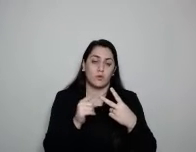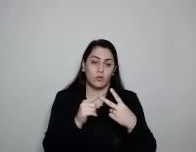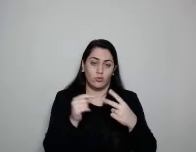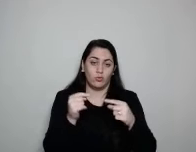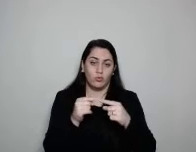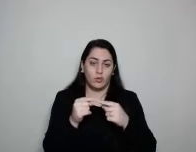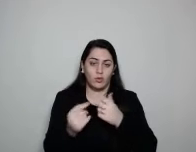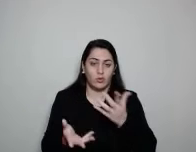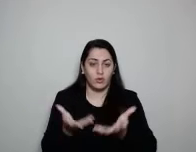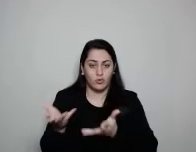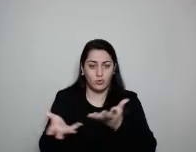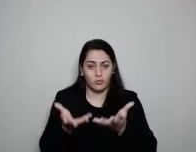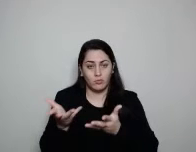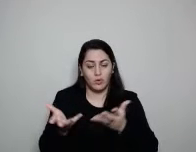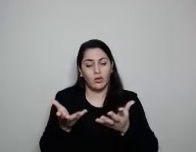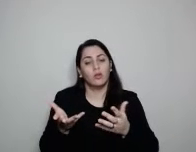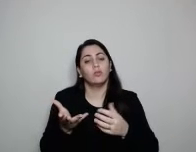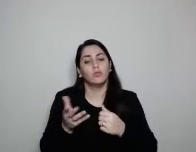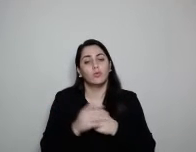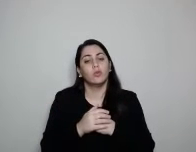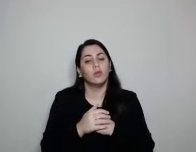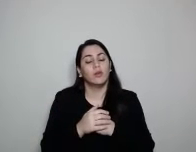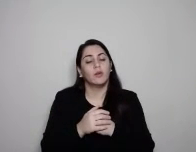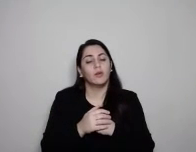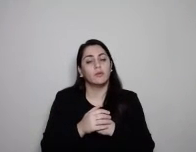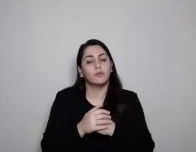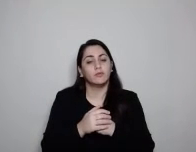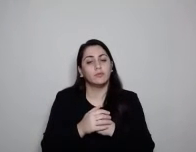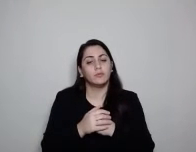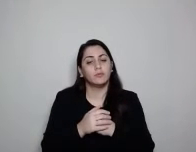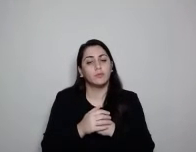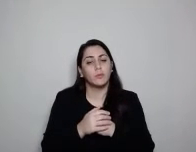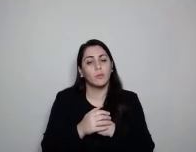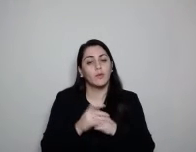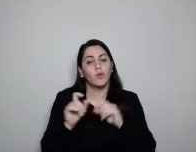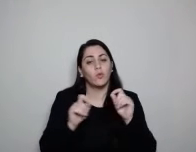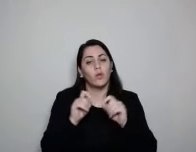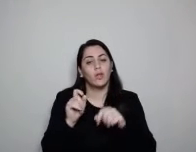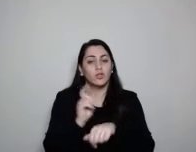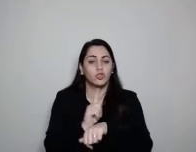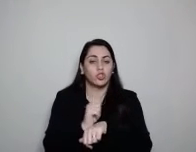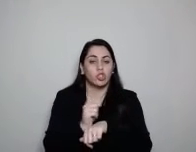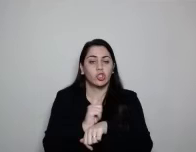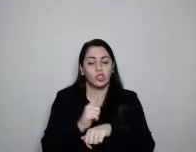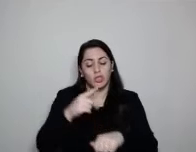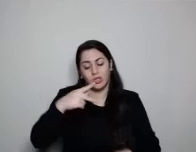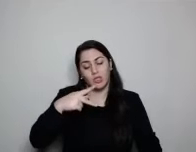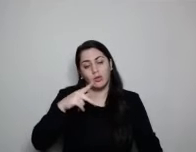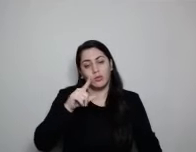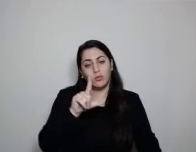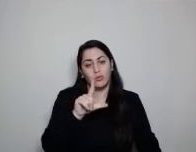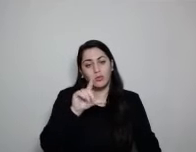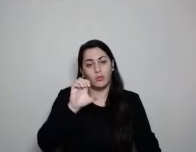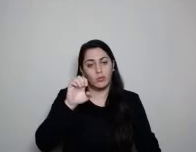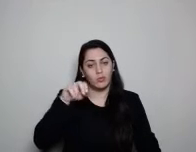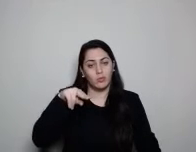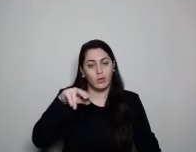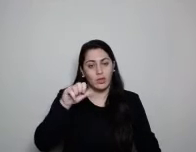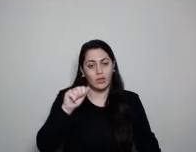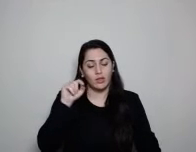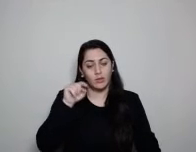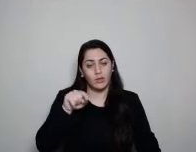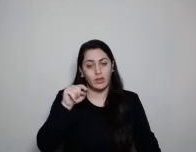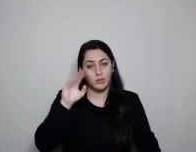mais robusta, é aquela chamada de gestão plena. E é esse o ponto central